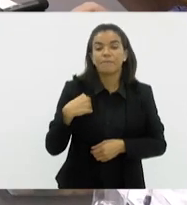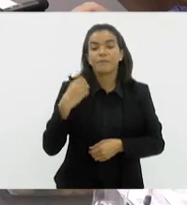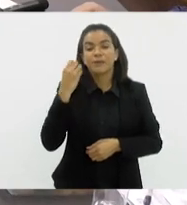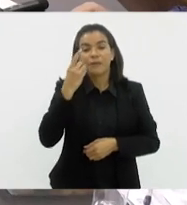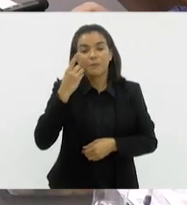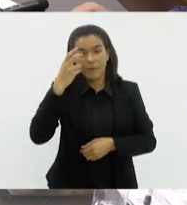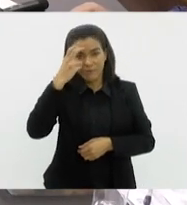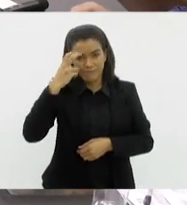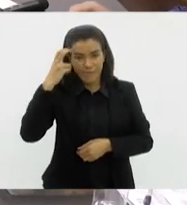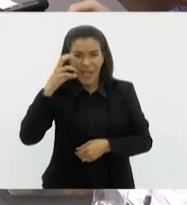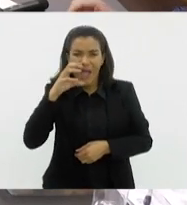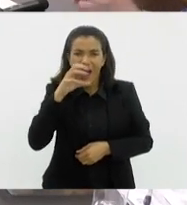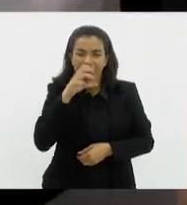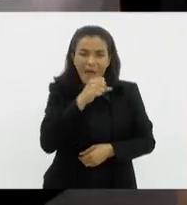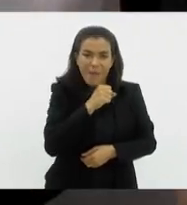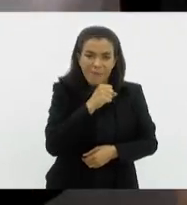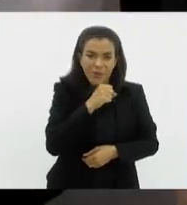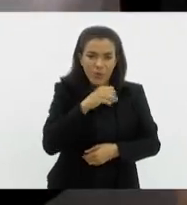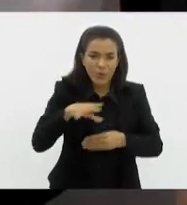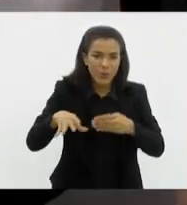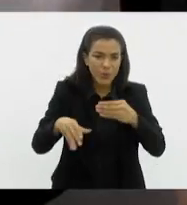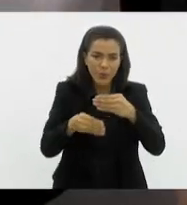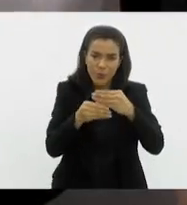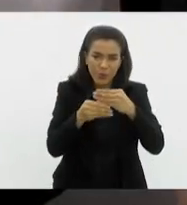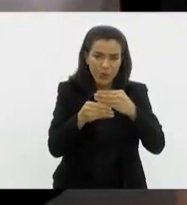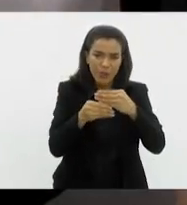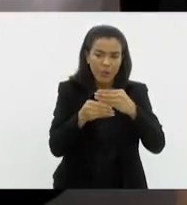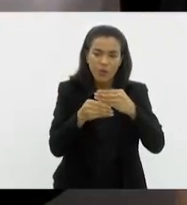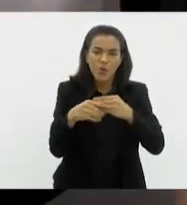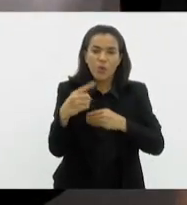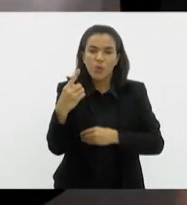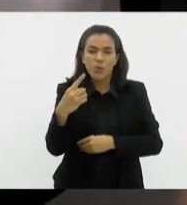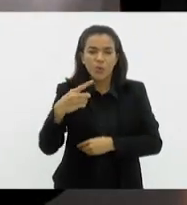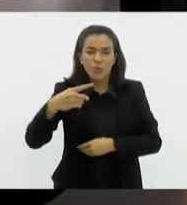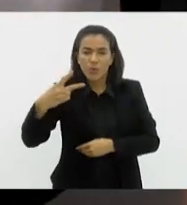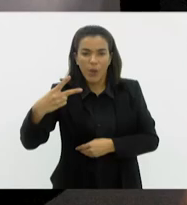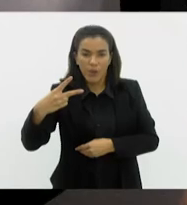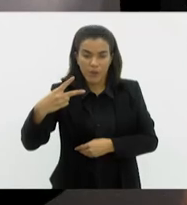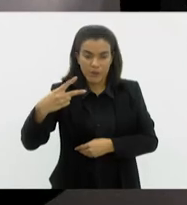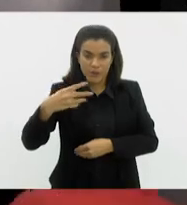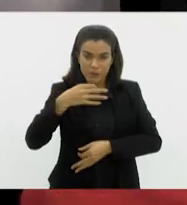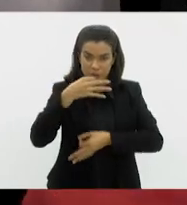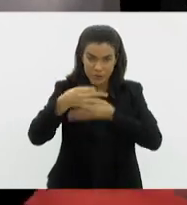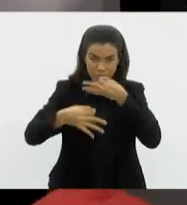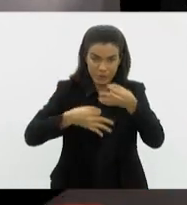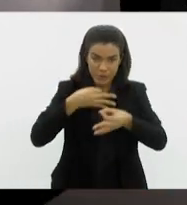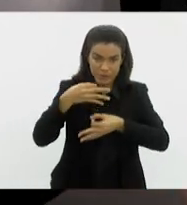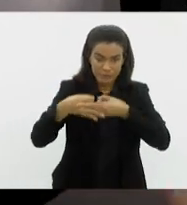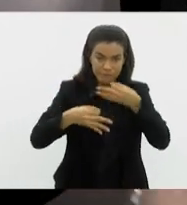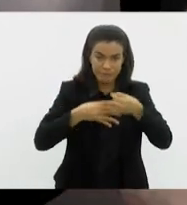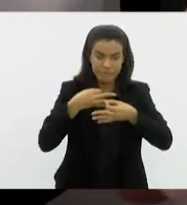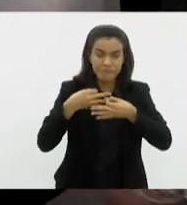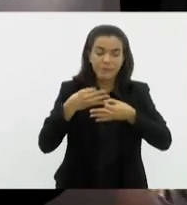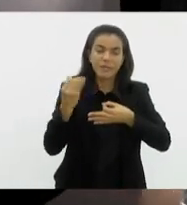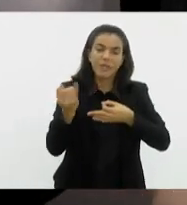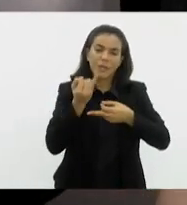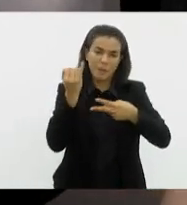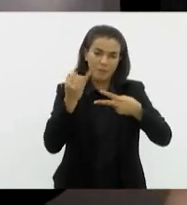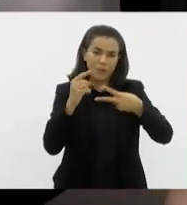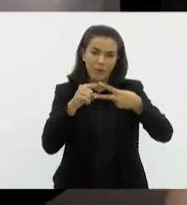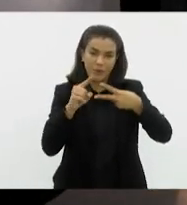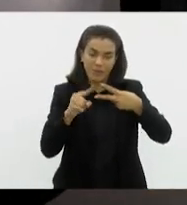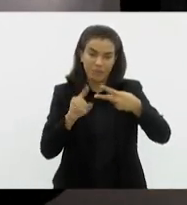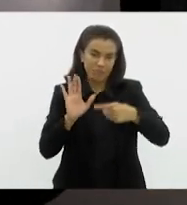muito rapidamente, eu queria tecer aqui um ou dois comentários que eu acho que são assim, importantes, ajudam